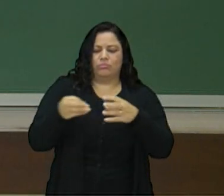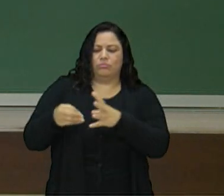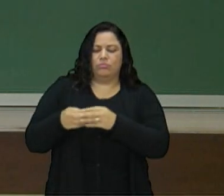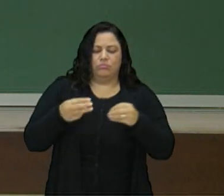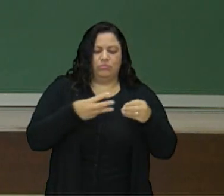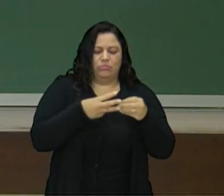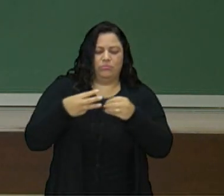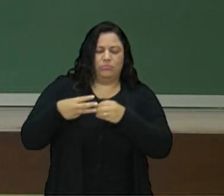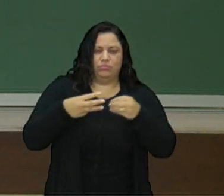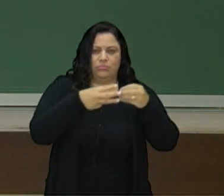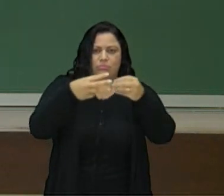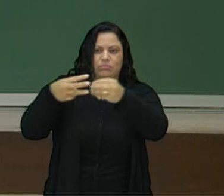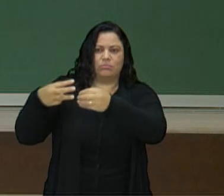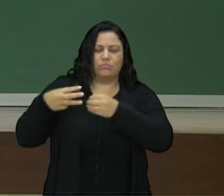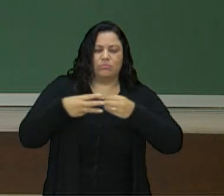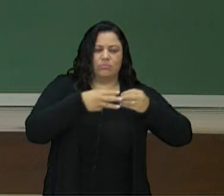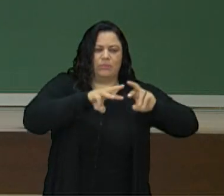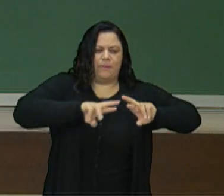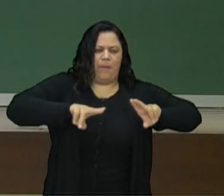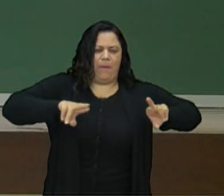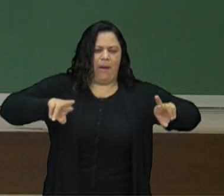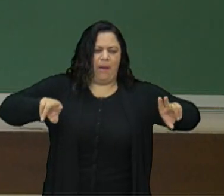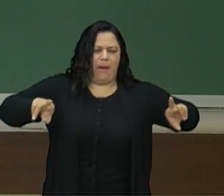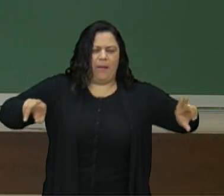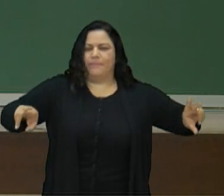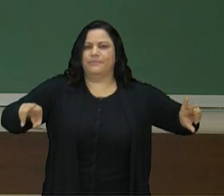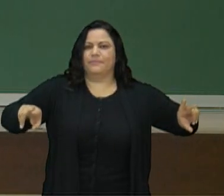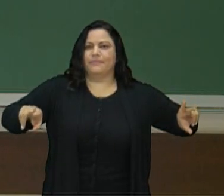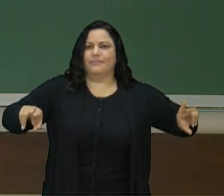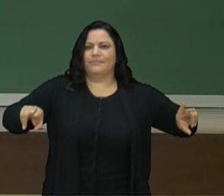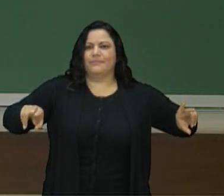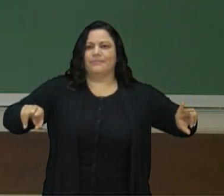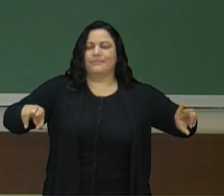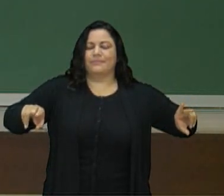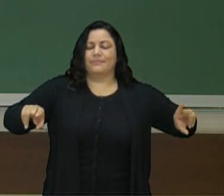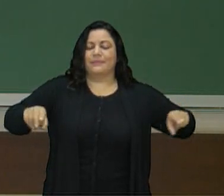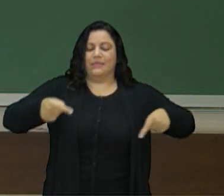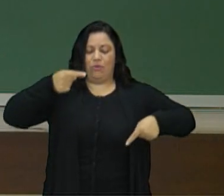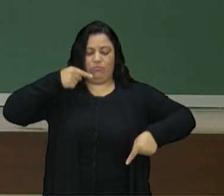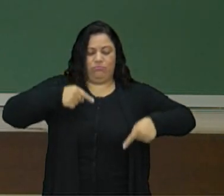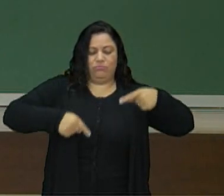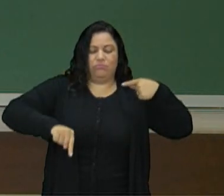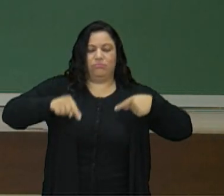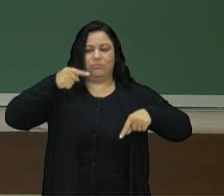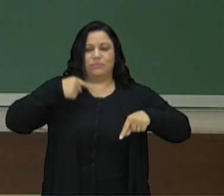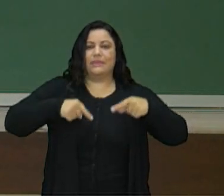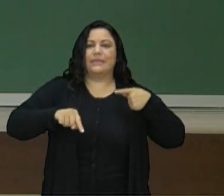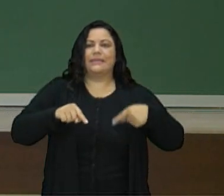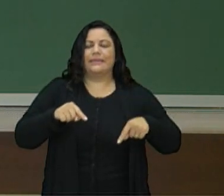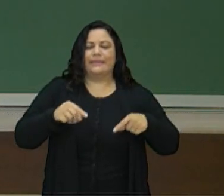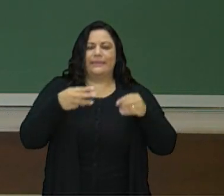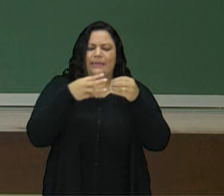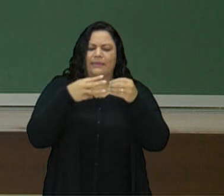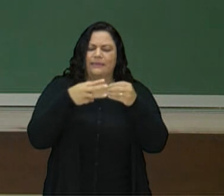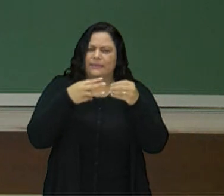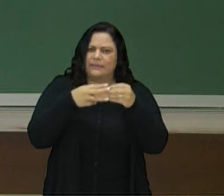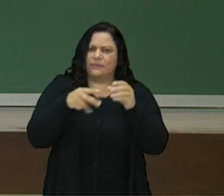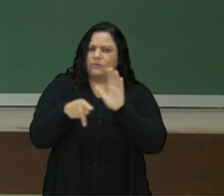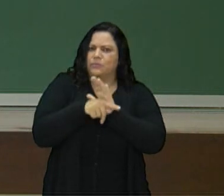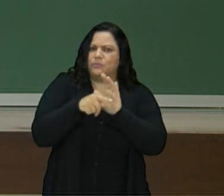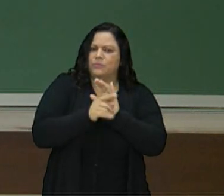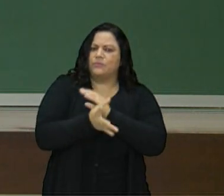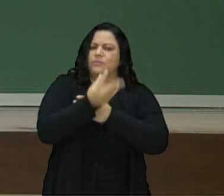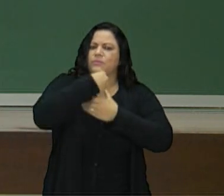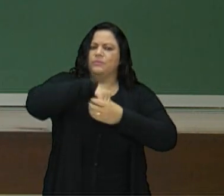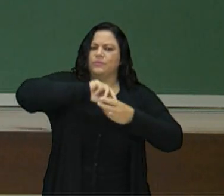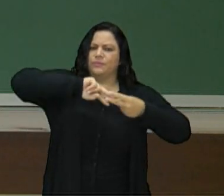eu tenho um mecanismo dentro das minhas células que avisa as células que elas devem se multiplicar. Então, no nosso próprio DNA,